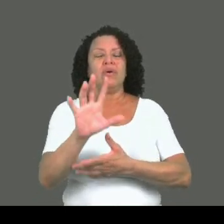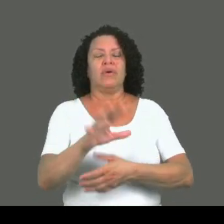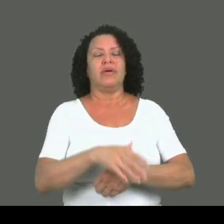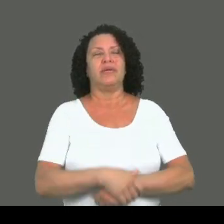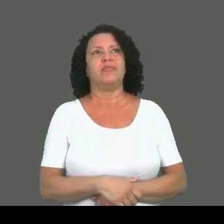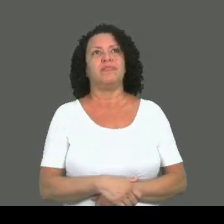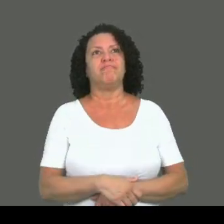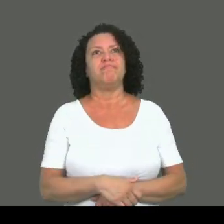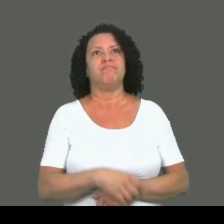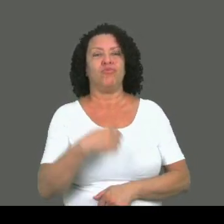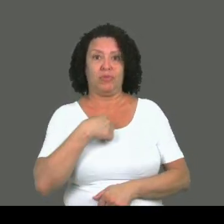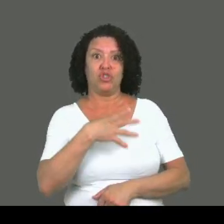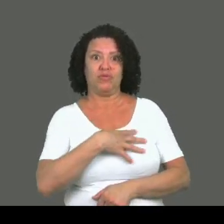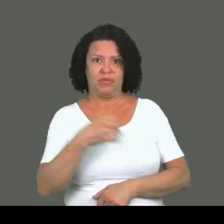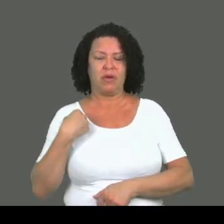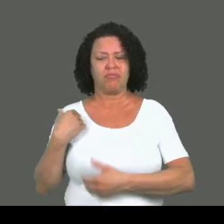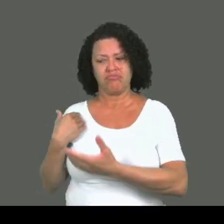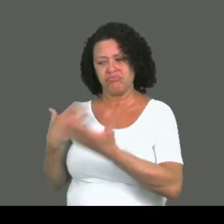falar para os meus filhos assim,